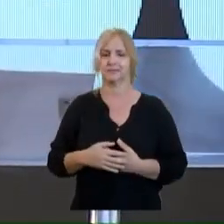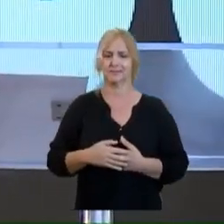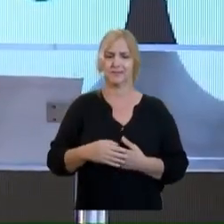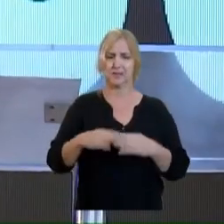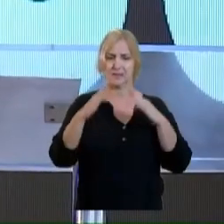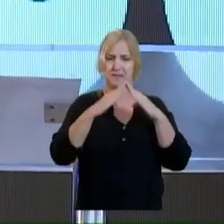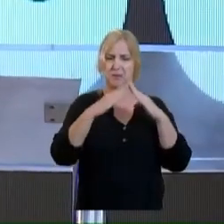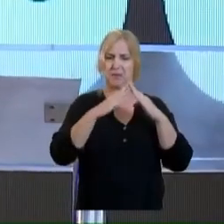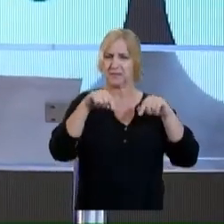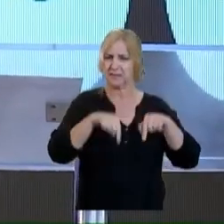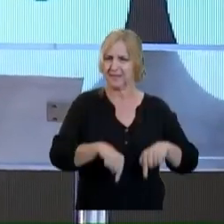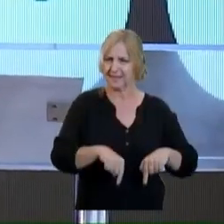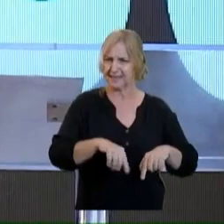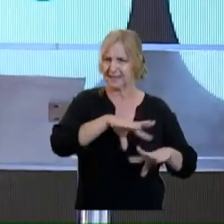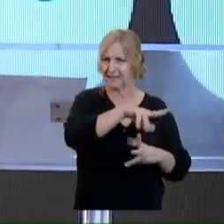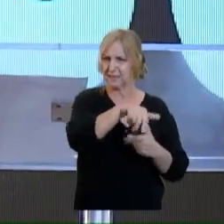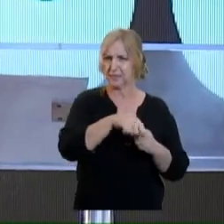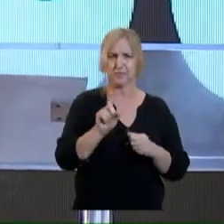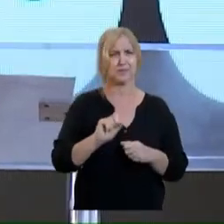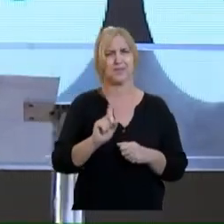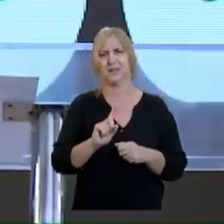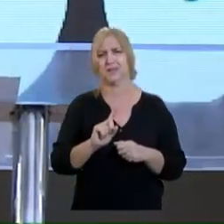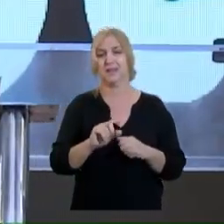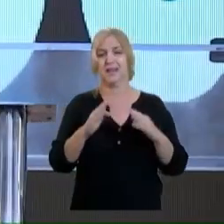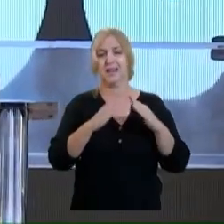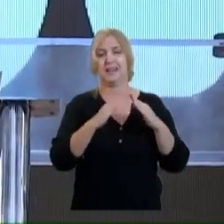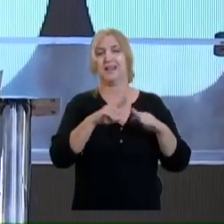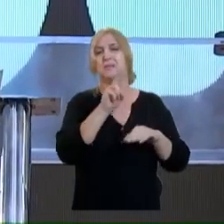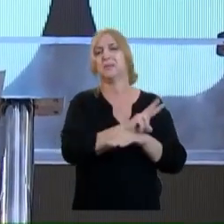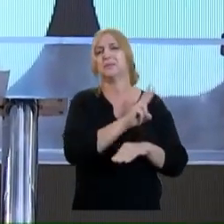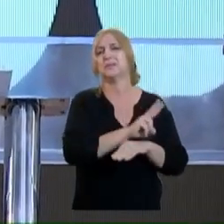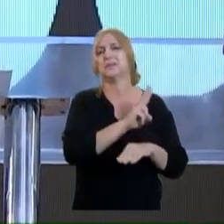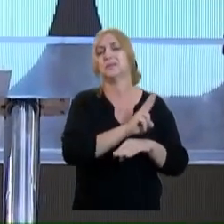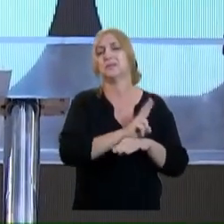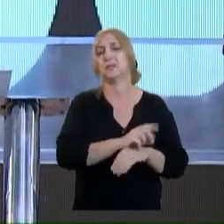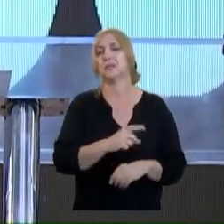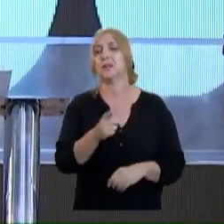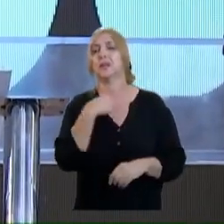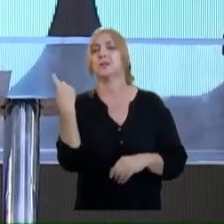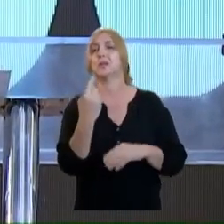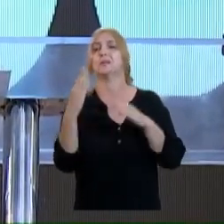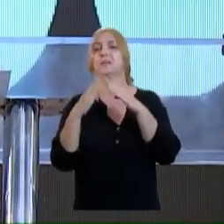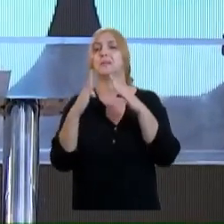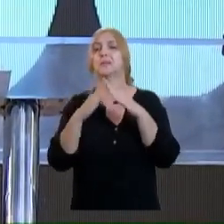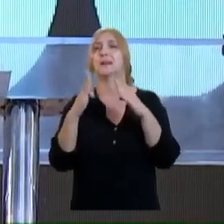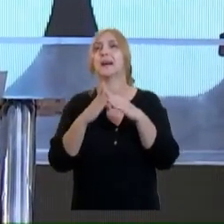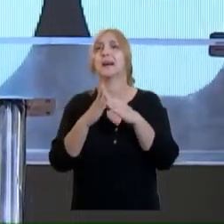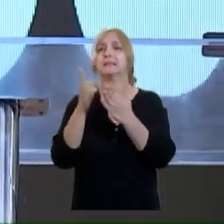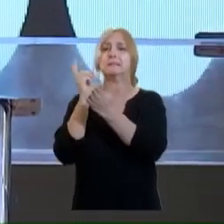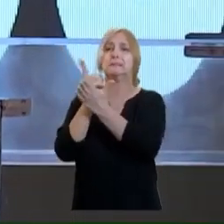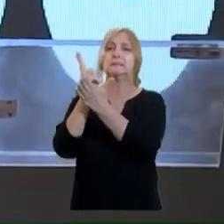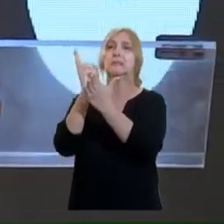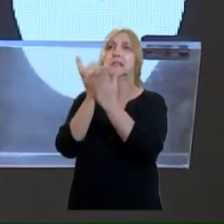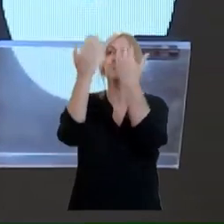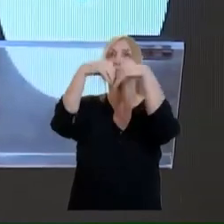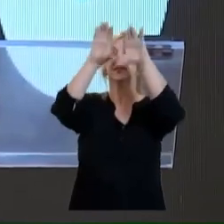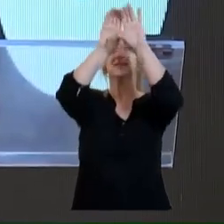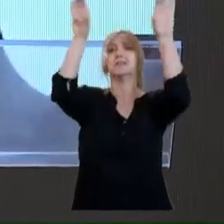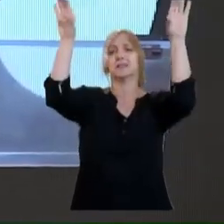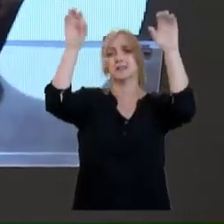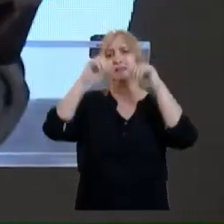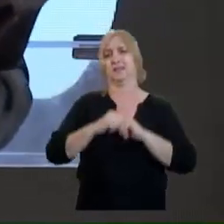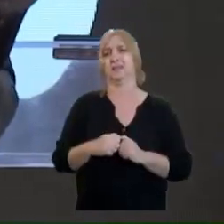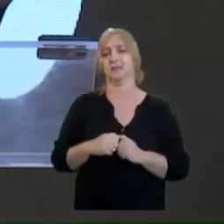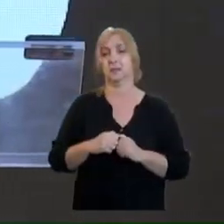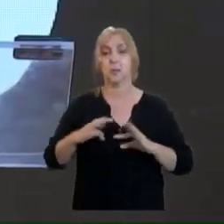daqui. Nós somos forasteiros aqui. Nossa morada permanente não é aqui. Quanto a vós outros,